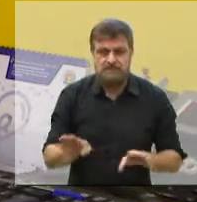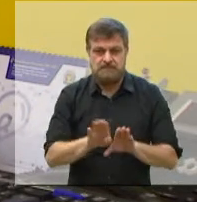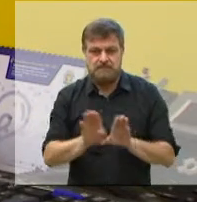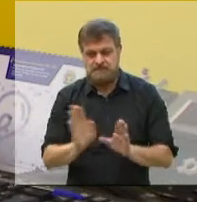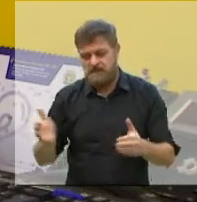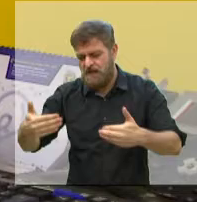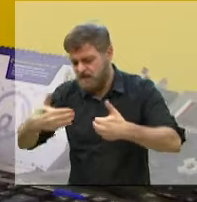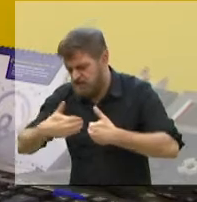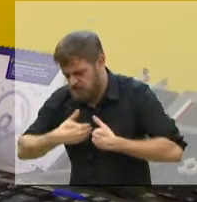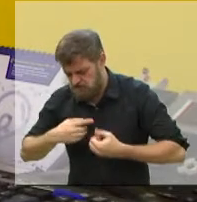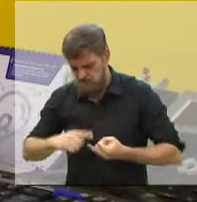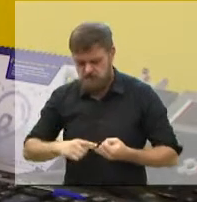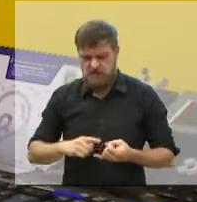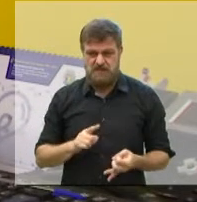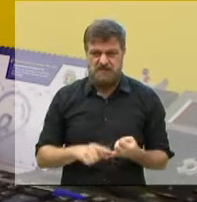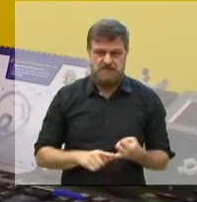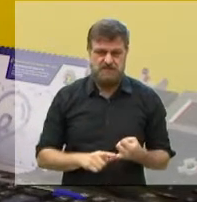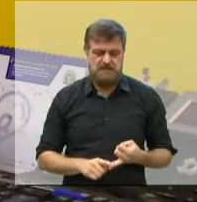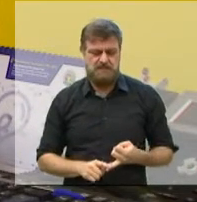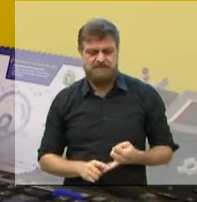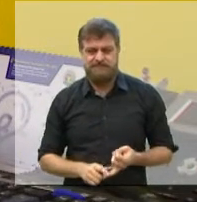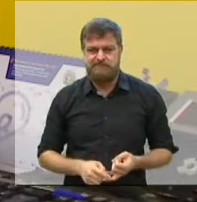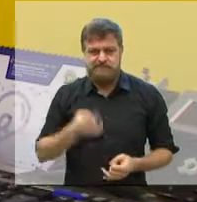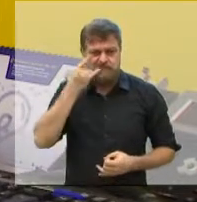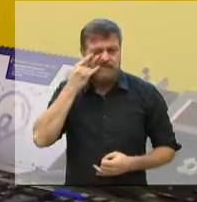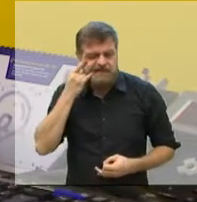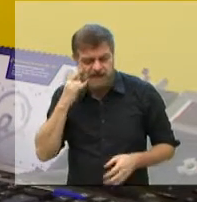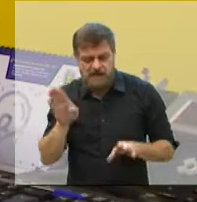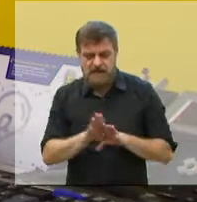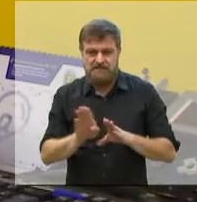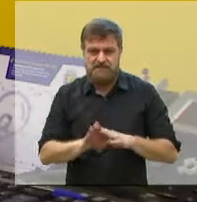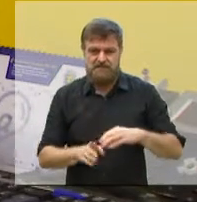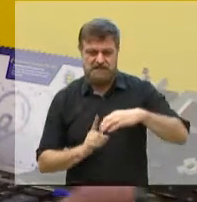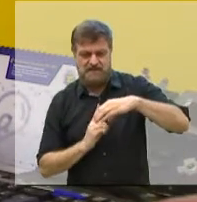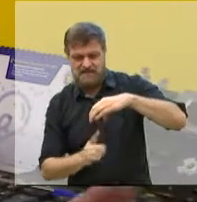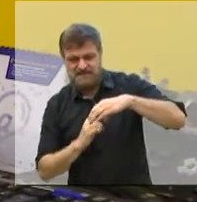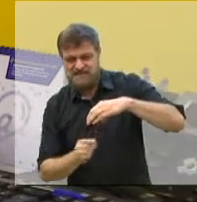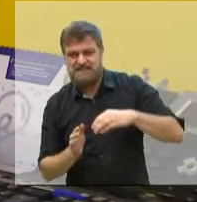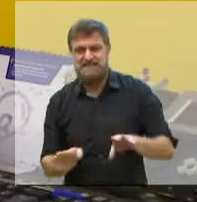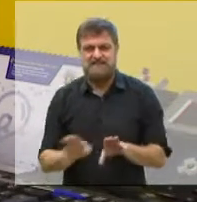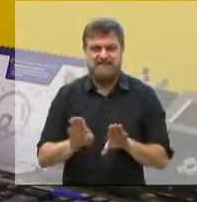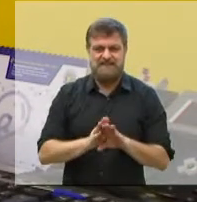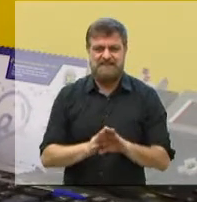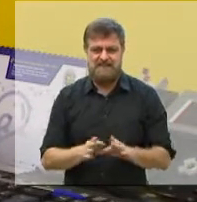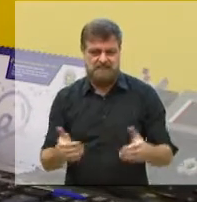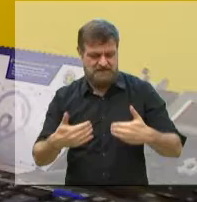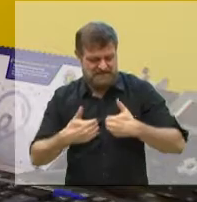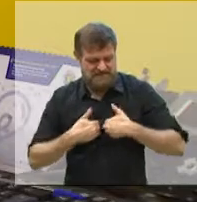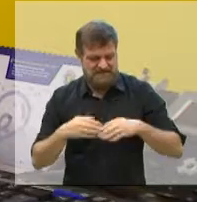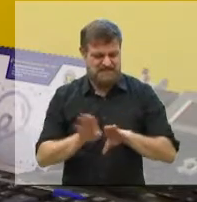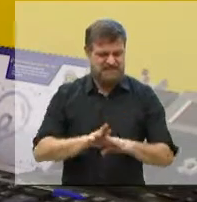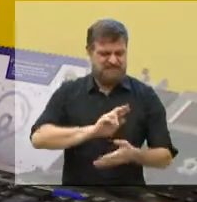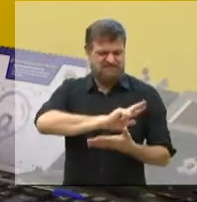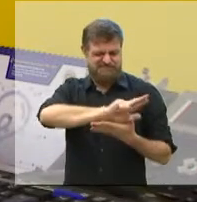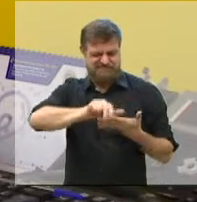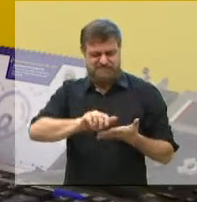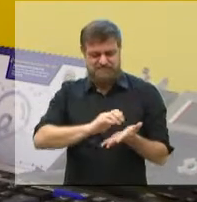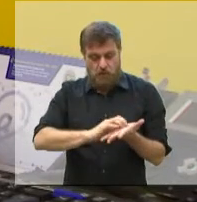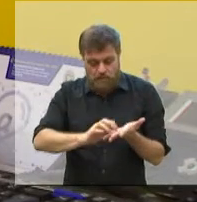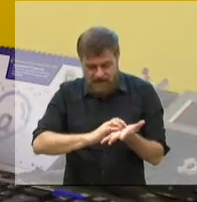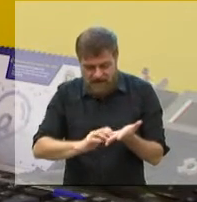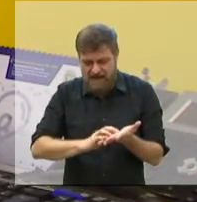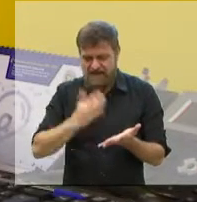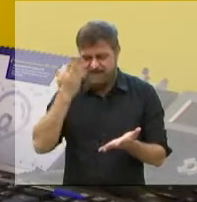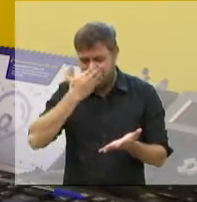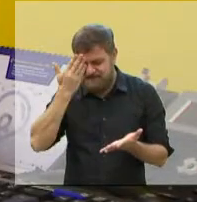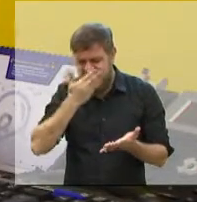a Pascamp, Pestalozzi, Tiquira, Casa da Criança Paralítica, o Braille,